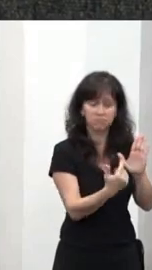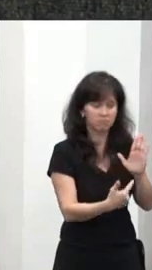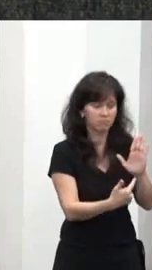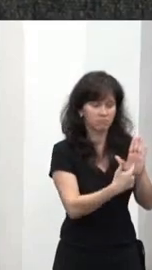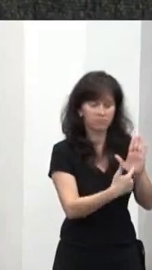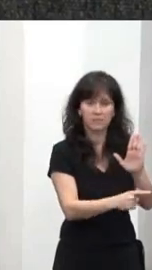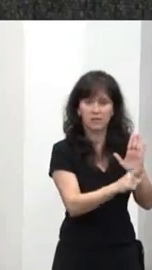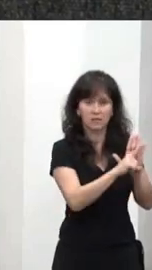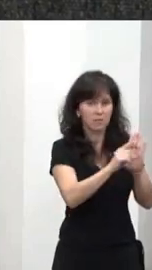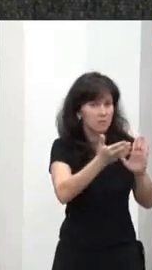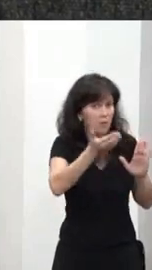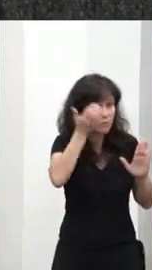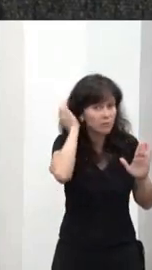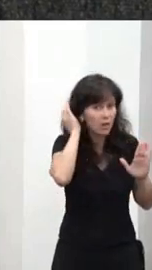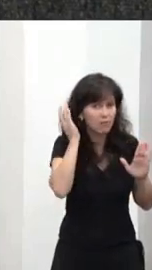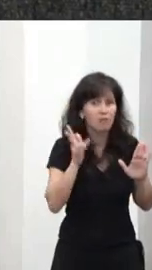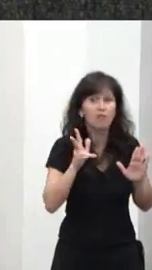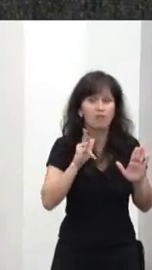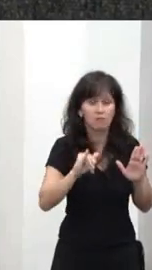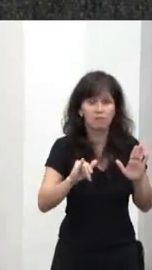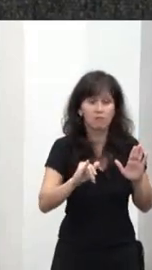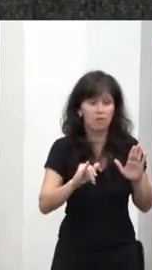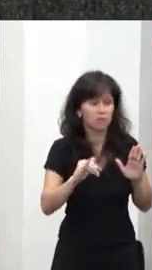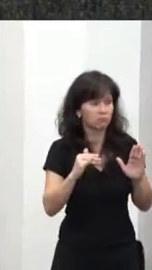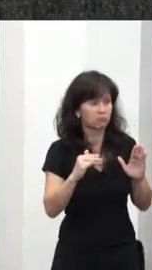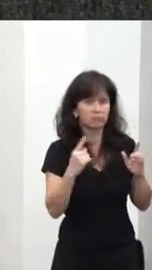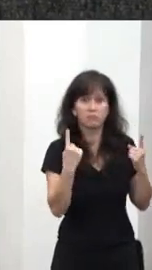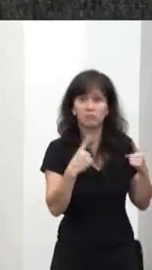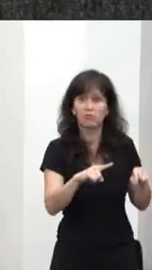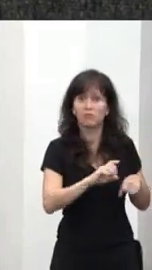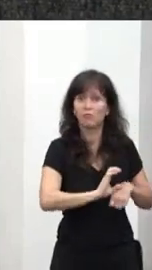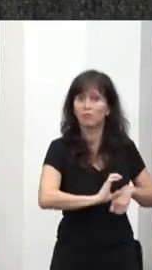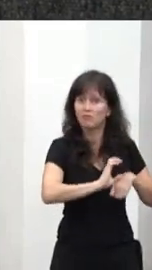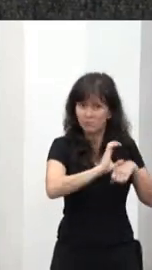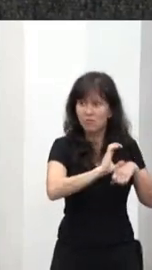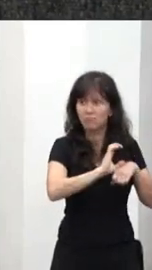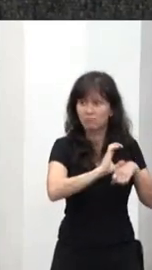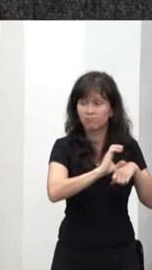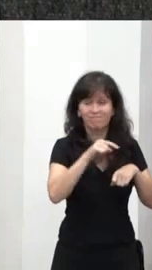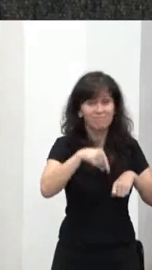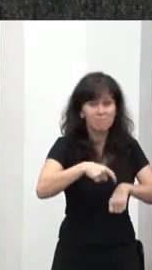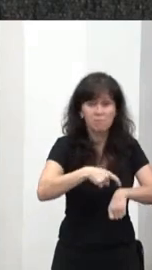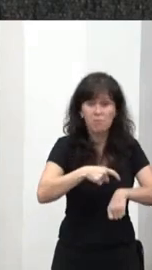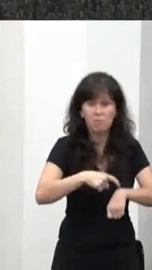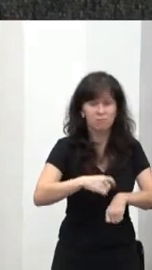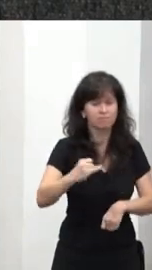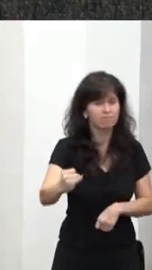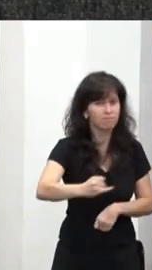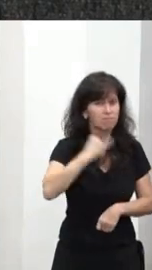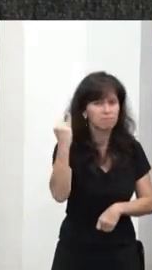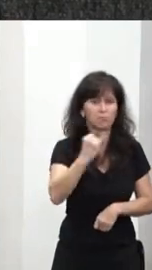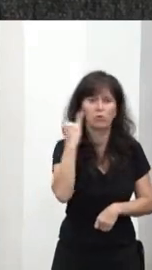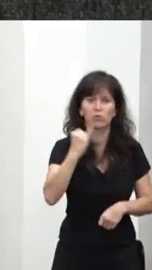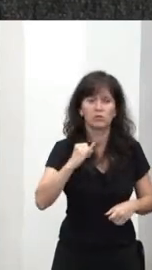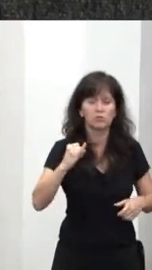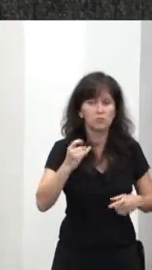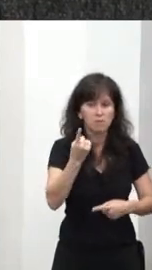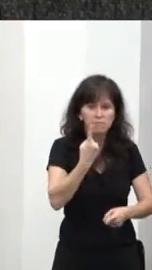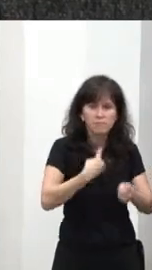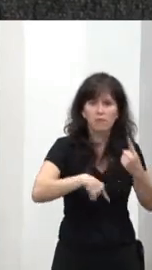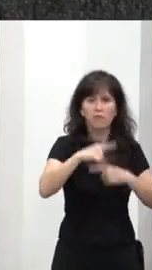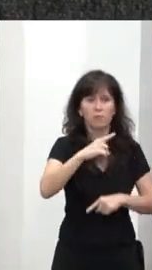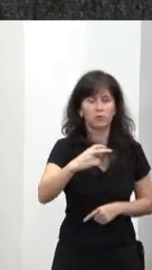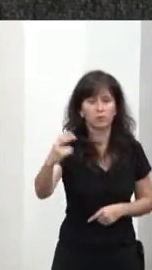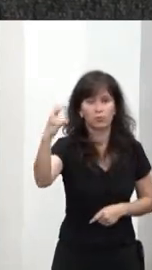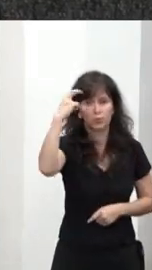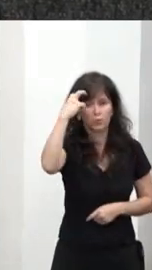estarão infringindo a constituição este momento é decisivo para o desenvolvimento Cultural de Santa Catarina nos